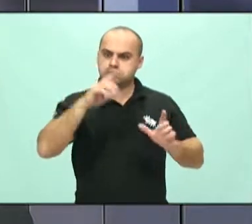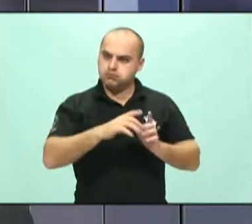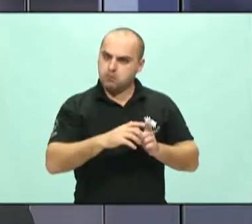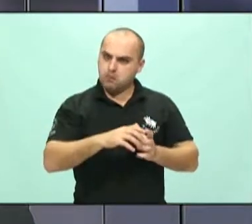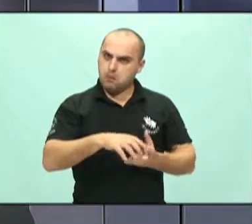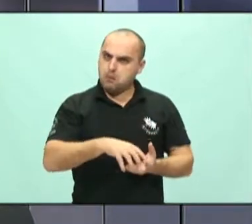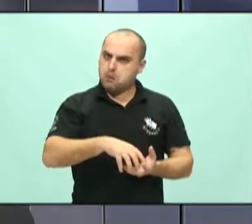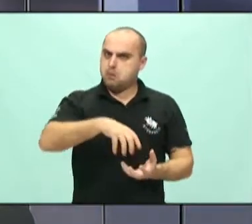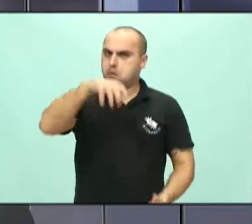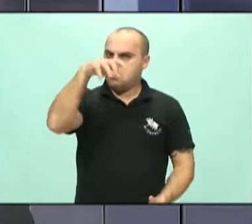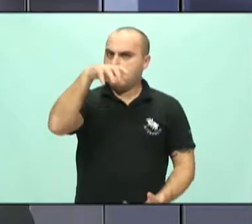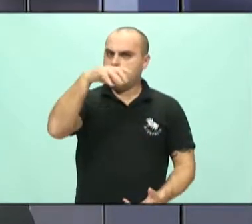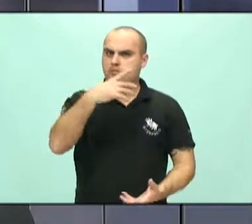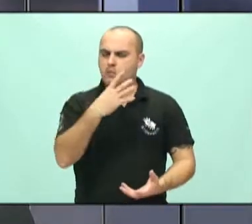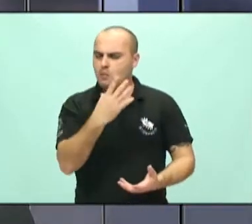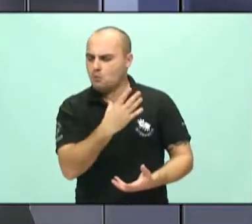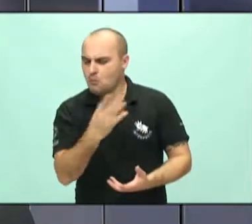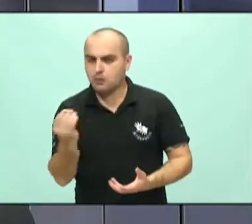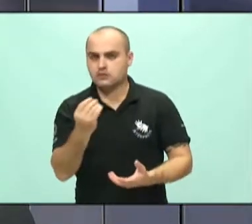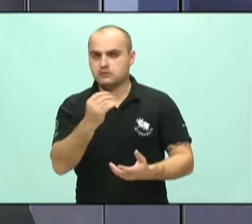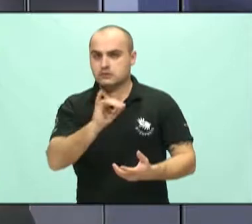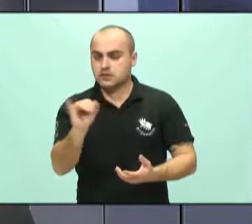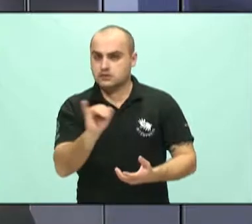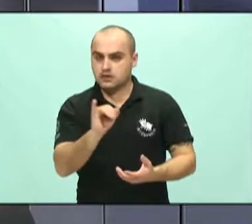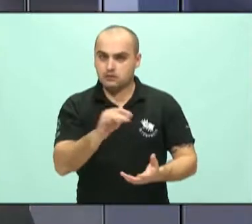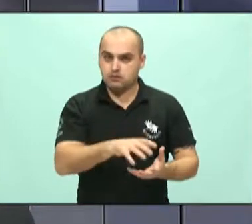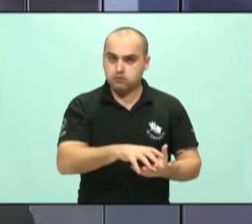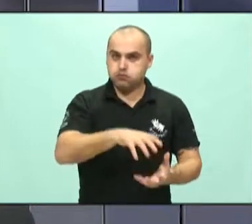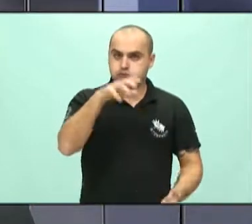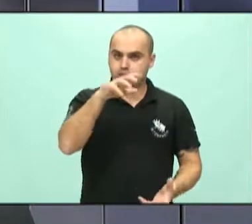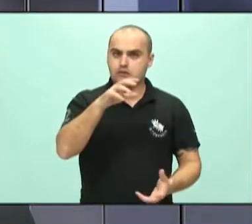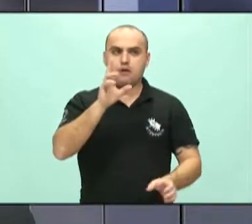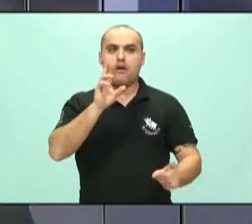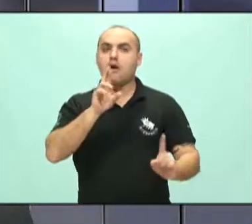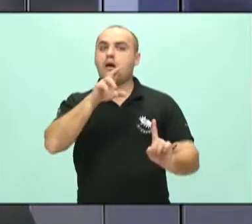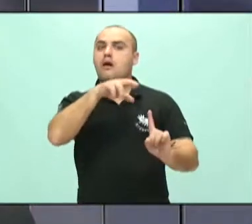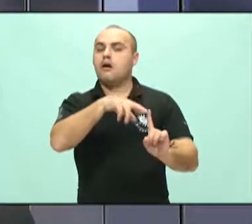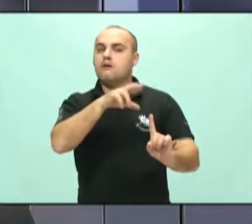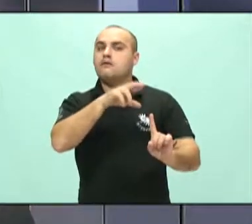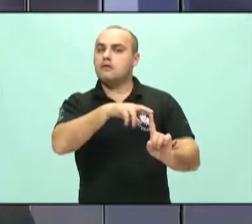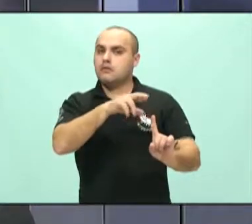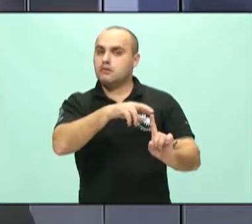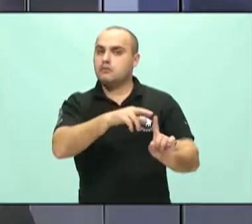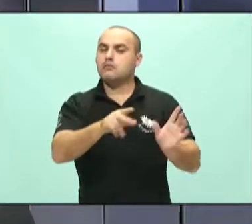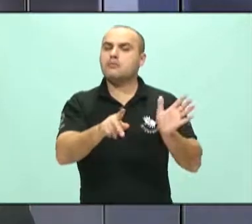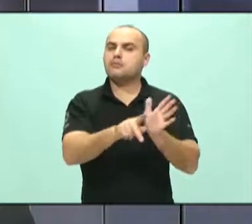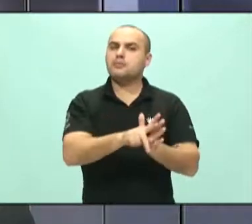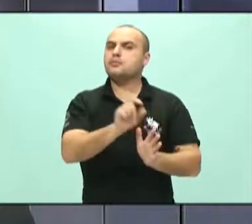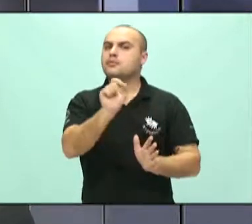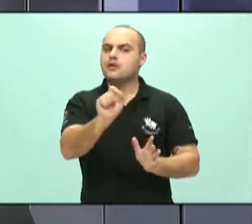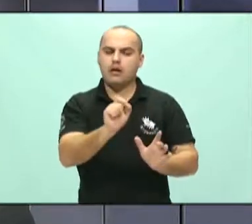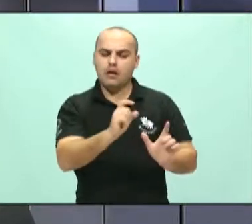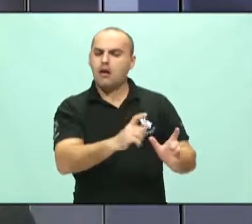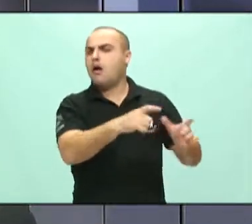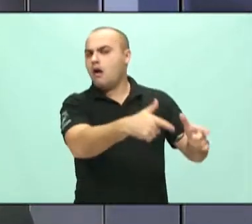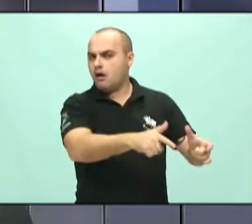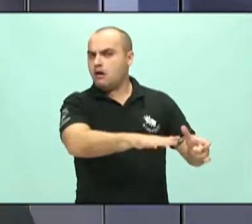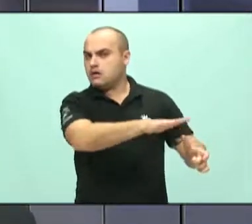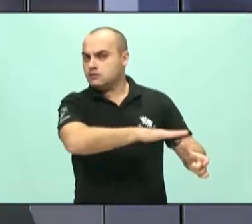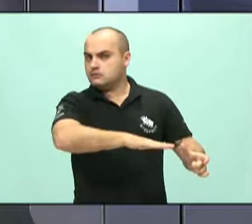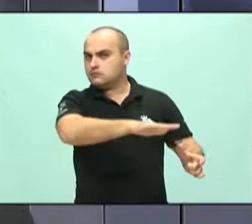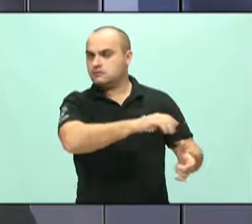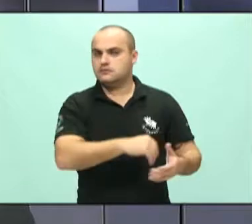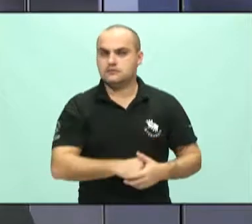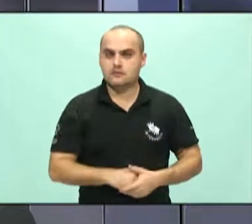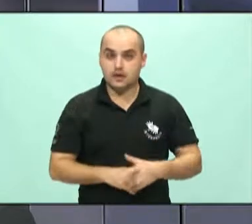mas nessas últimas décadas, Itajaí tem se tornado uma grande referência especialmente em algumas áreas. Nós temos o